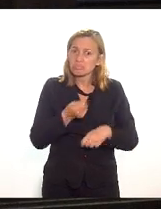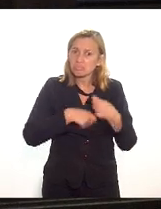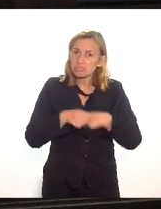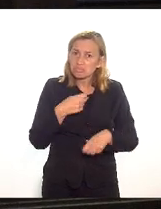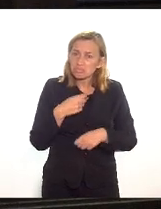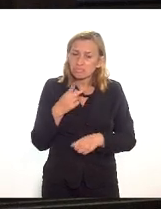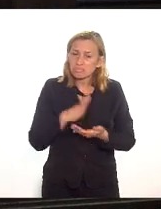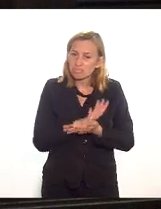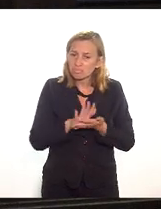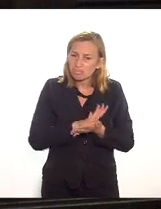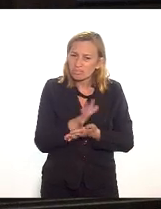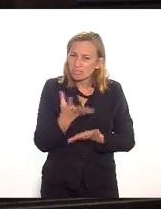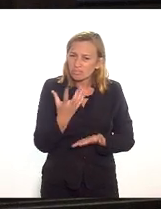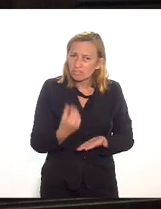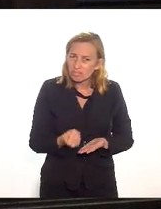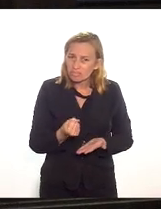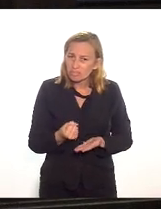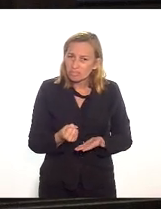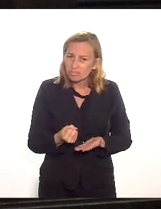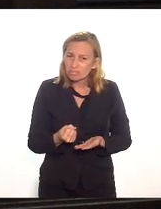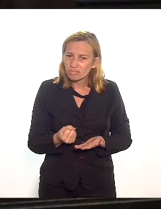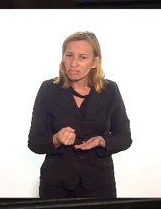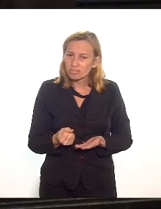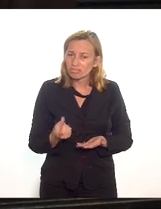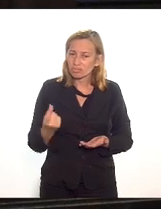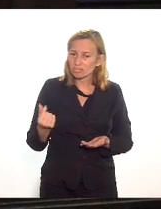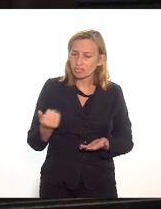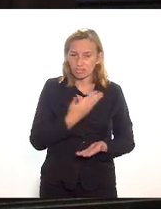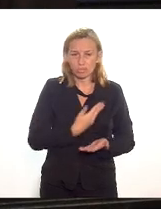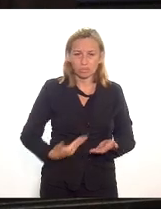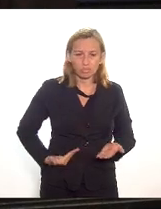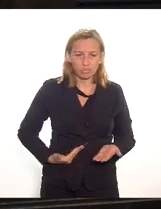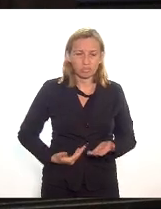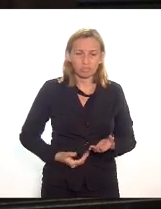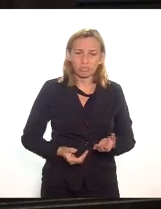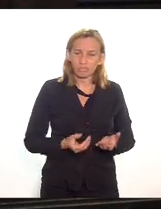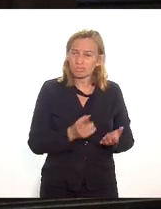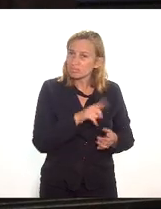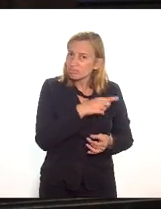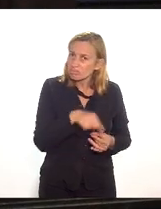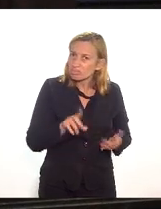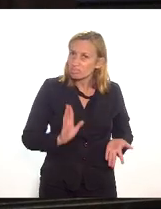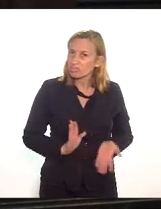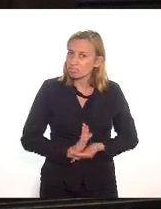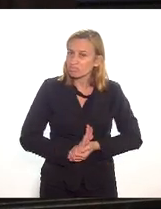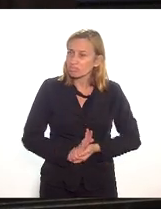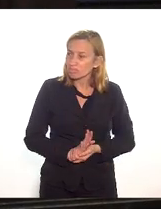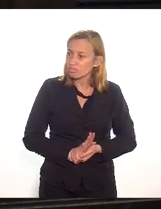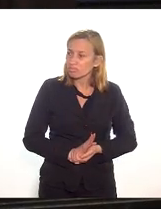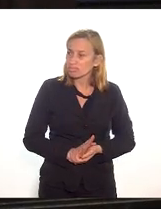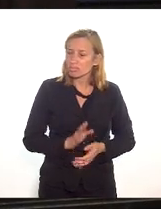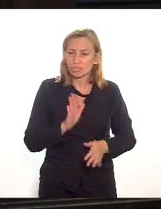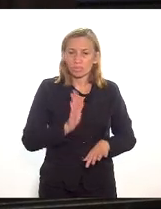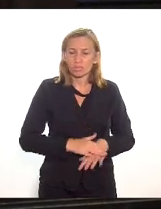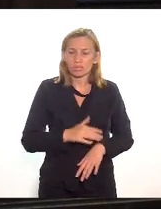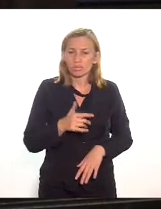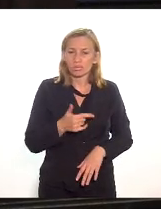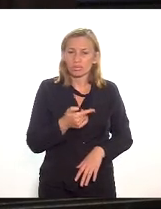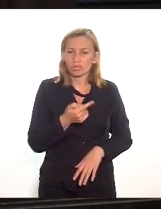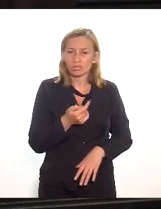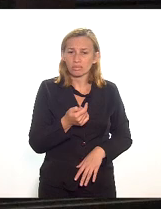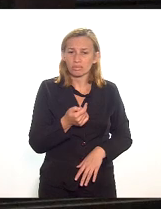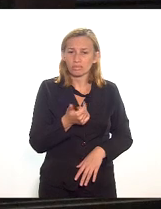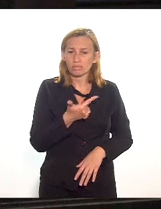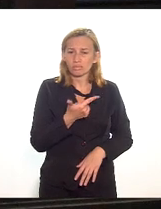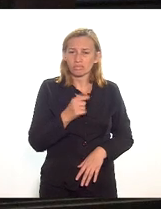critérios, aceitando que a máquina pública seja dizimada, aceitando que a gente passe quase 10 anos sem fazer